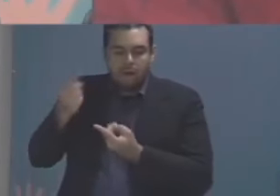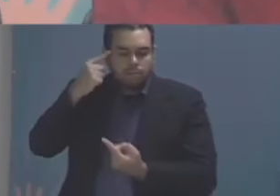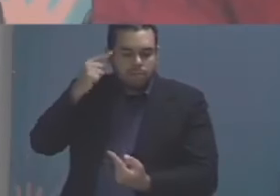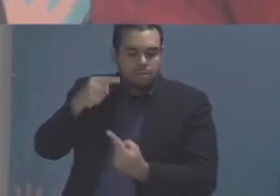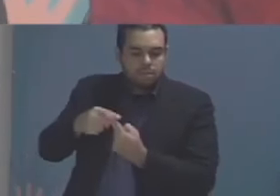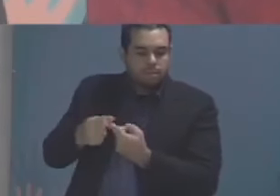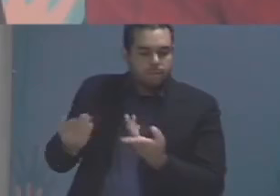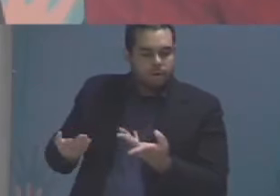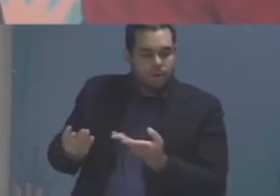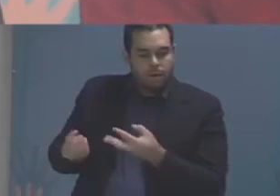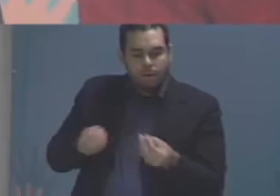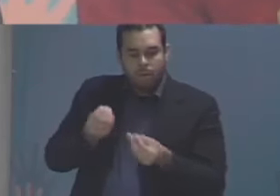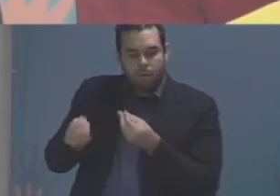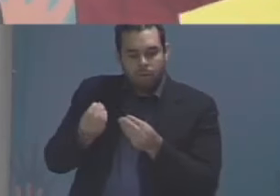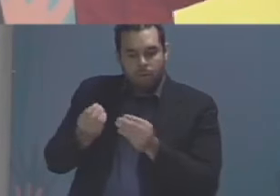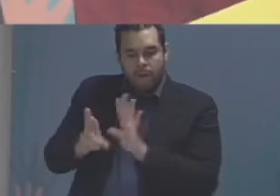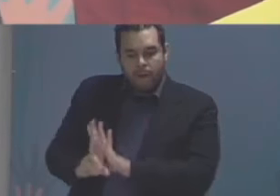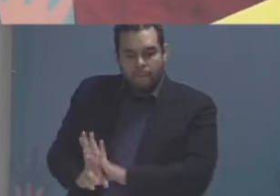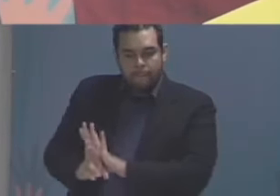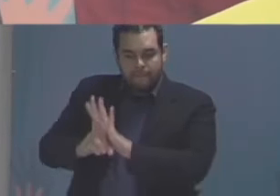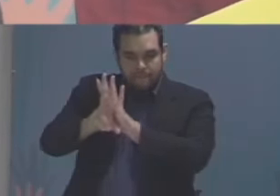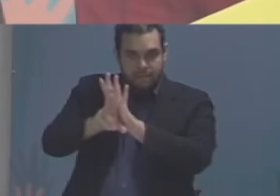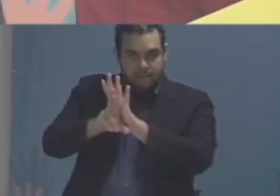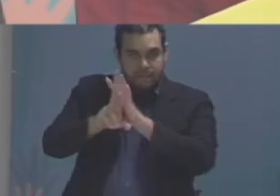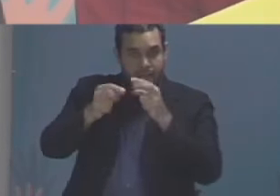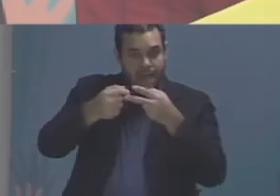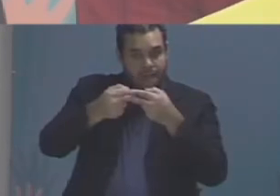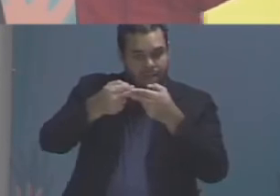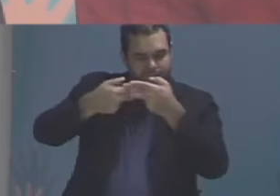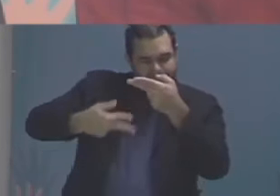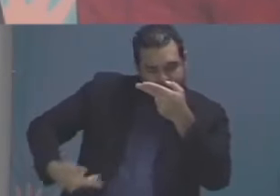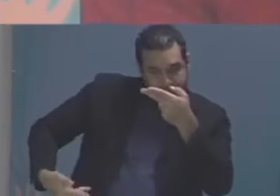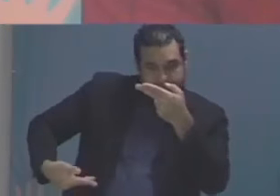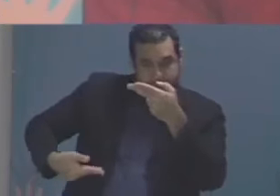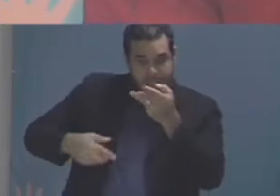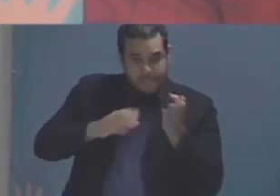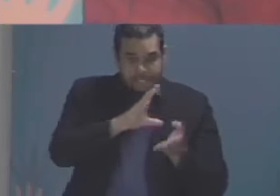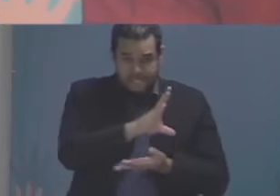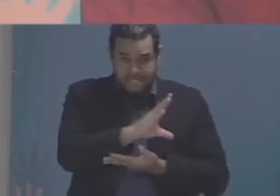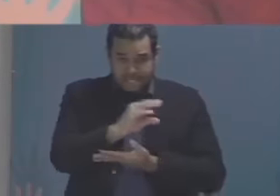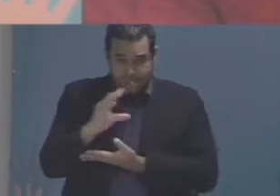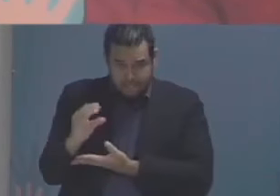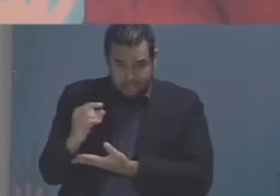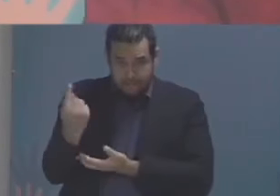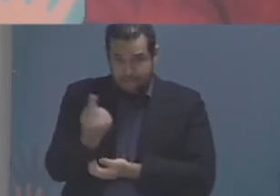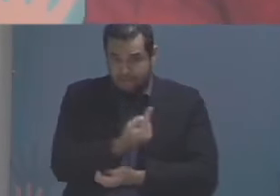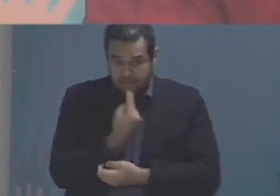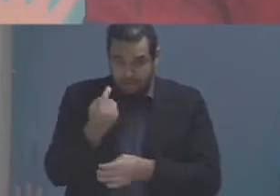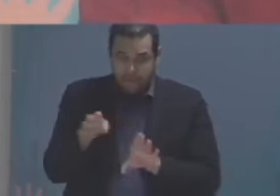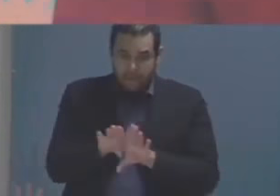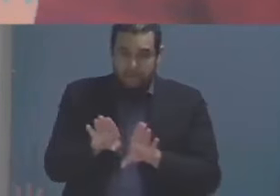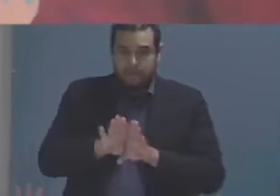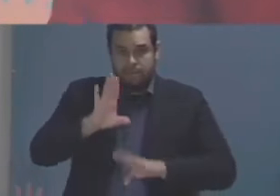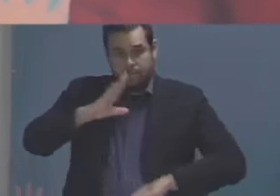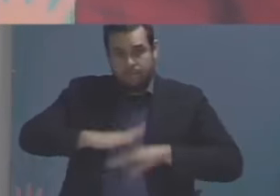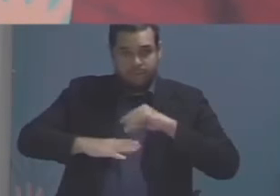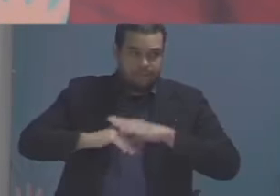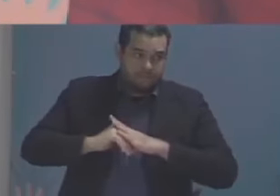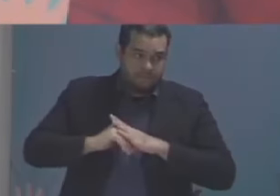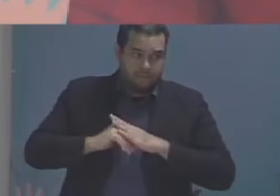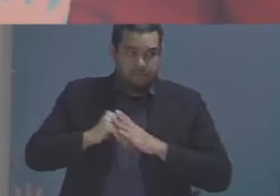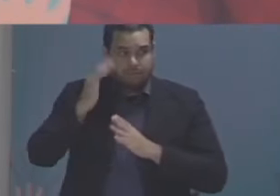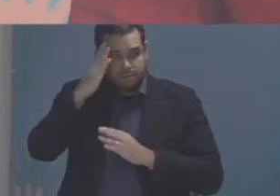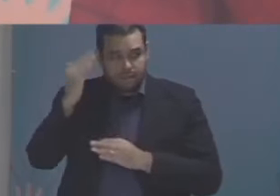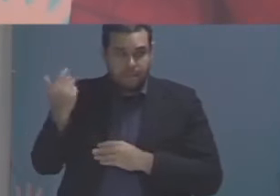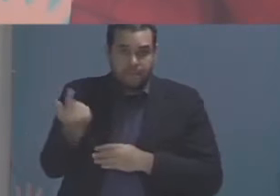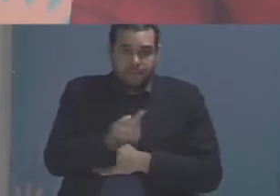pretendem os senhores representar a pluralidade de nossa ciência e de nossa profissão, né, sabendo